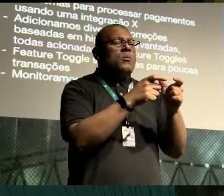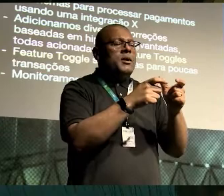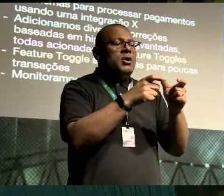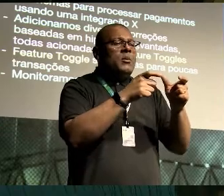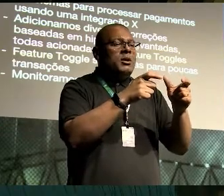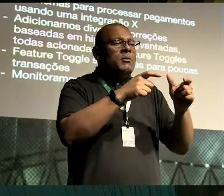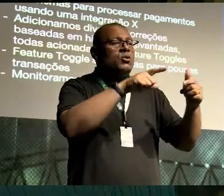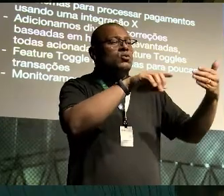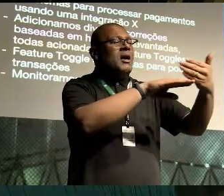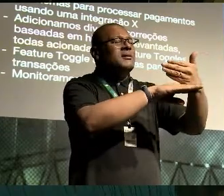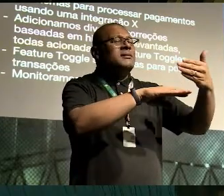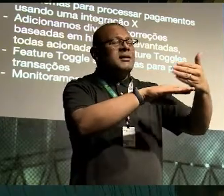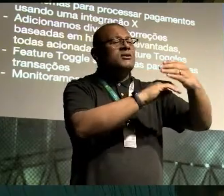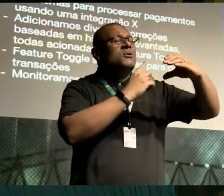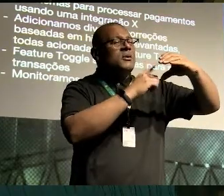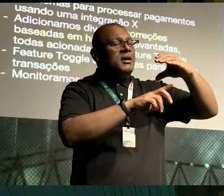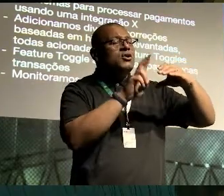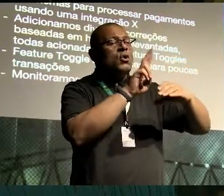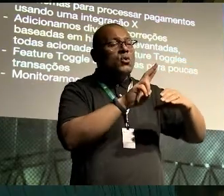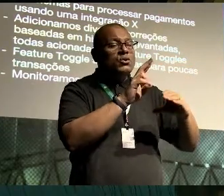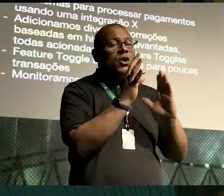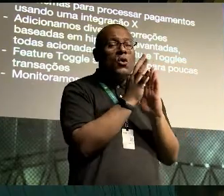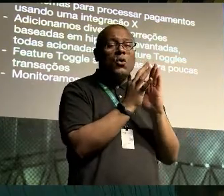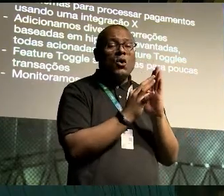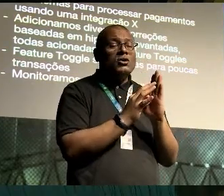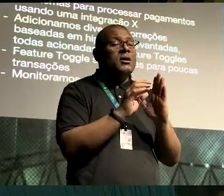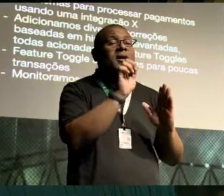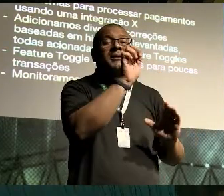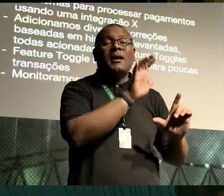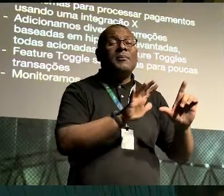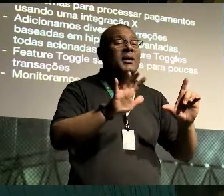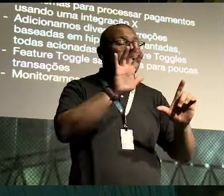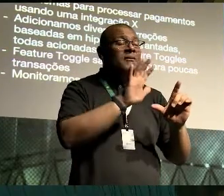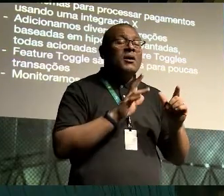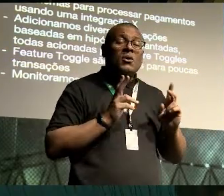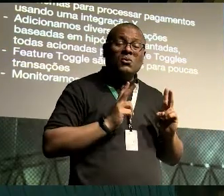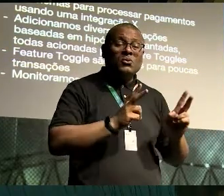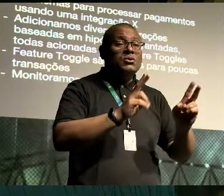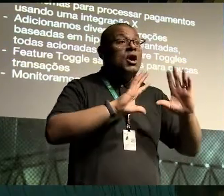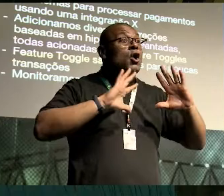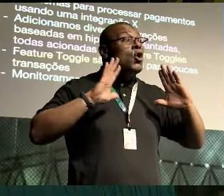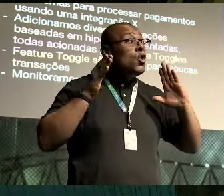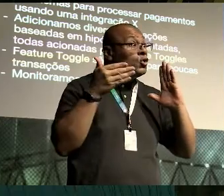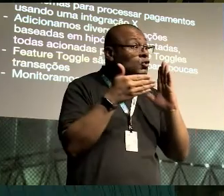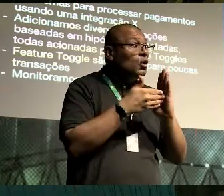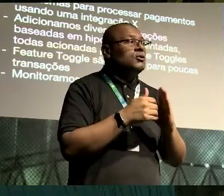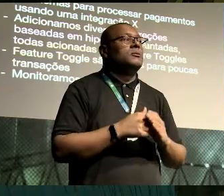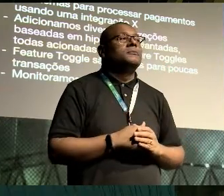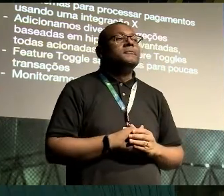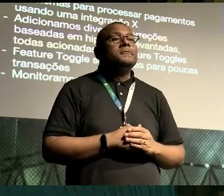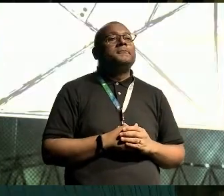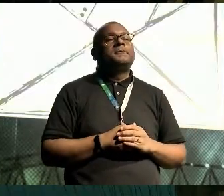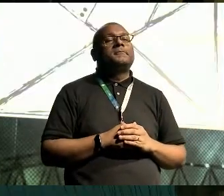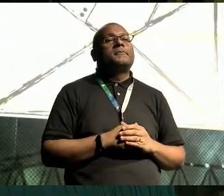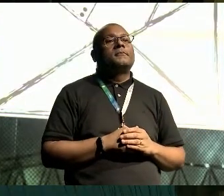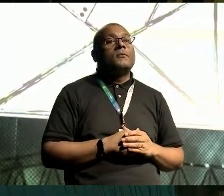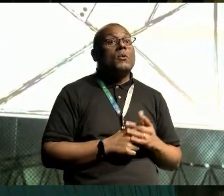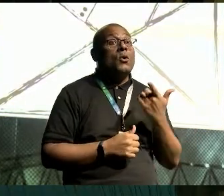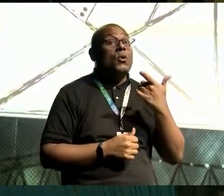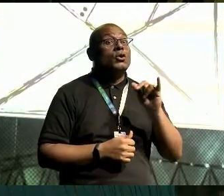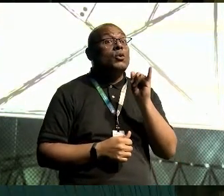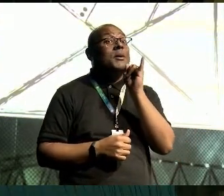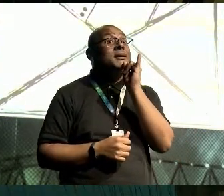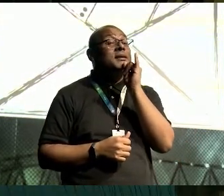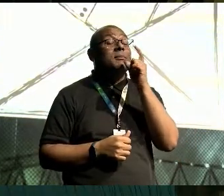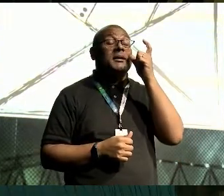de forma 100% na plataforma, né, para todos os nossos outros casos. E a Vivi tem outro caso